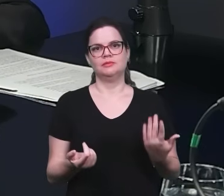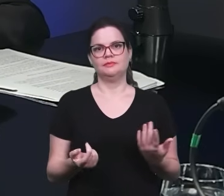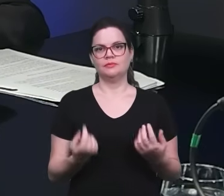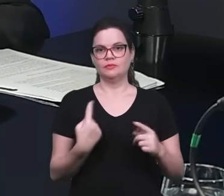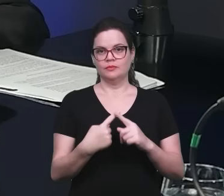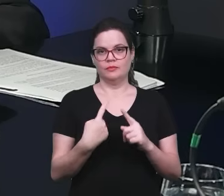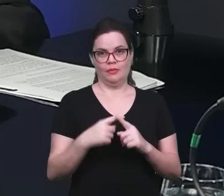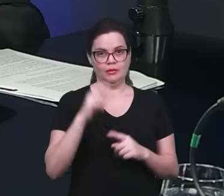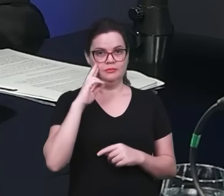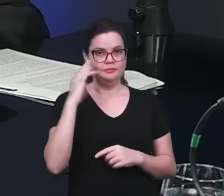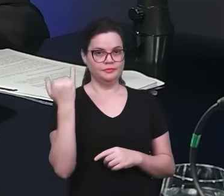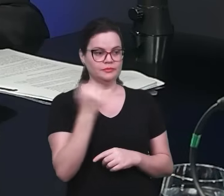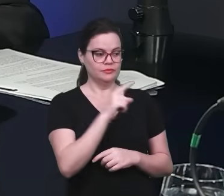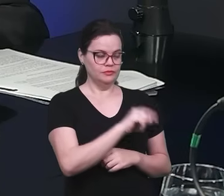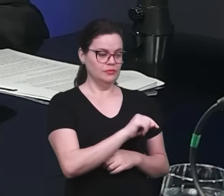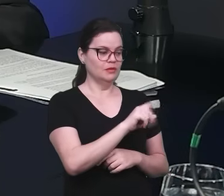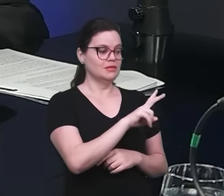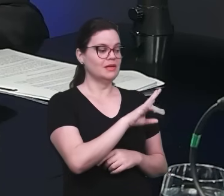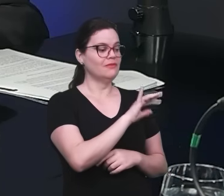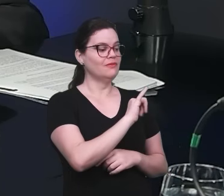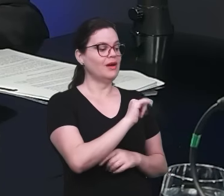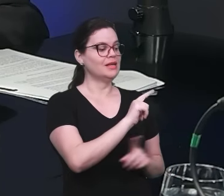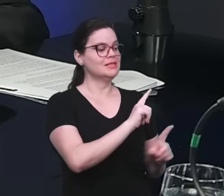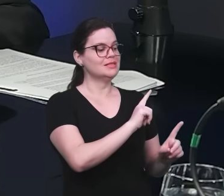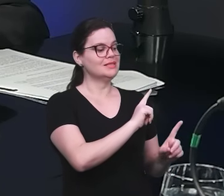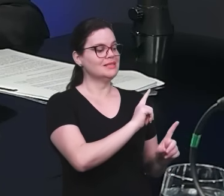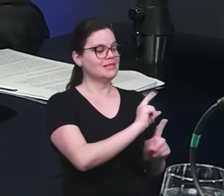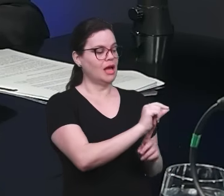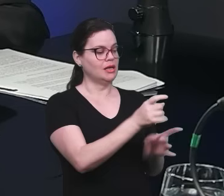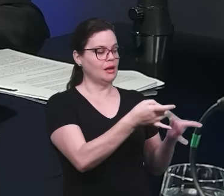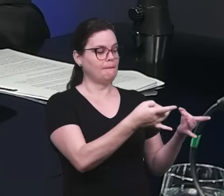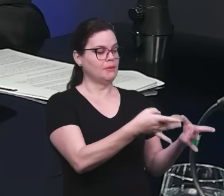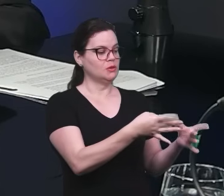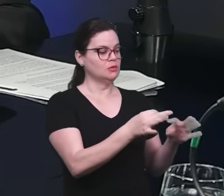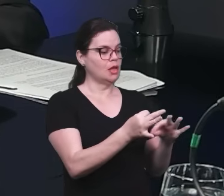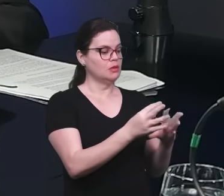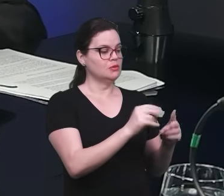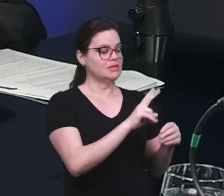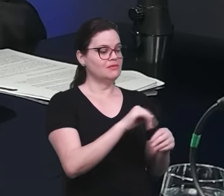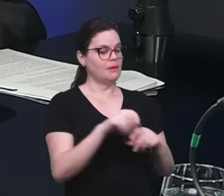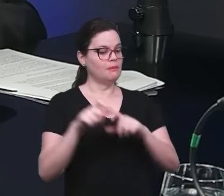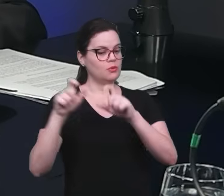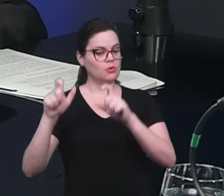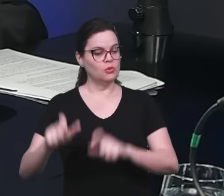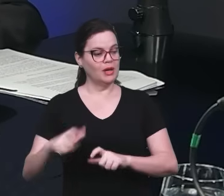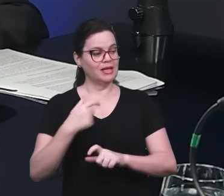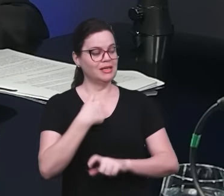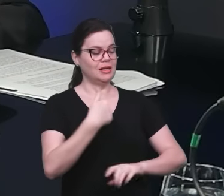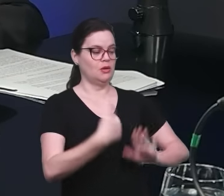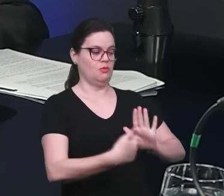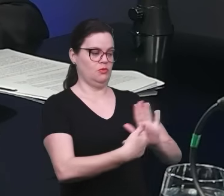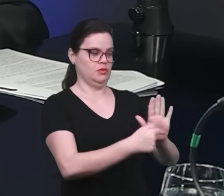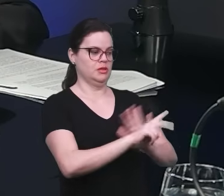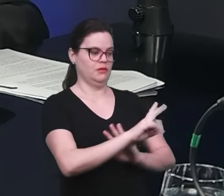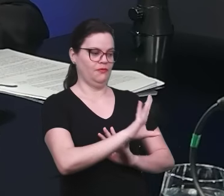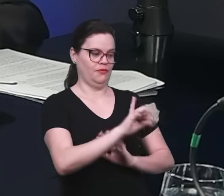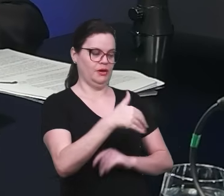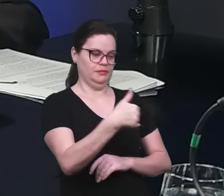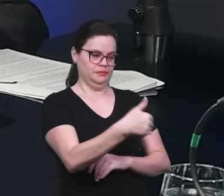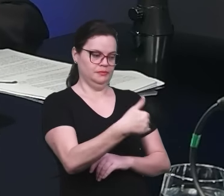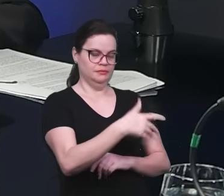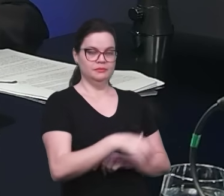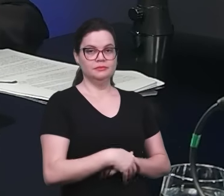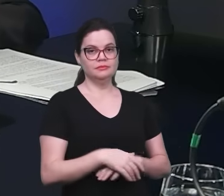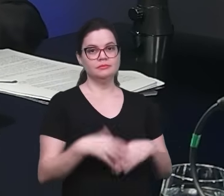vai sair de Ur dos Caldeus e vai para uma terra que eu te mostrarei. E quando a